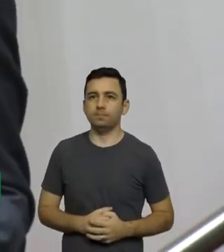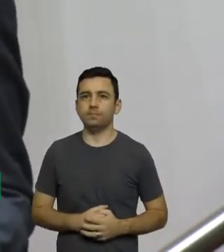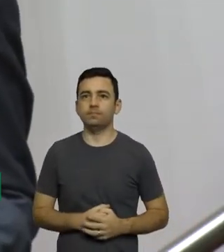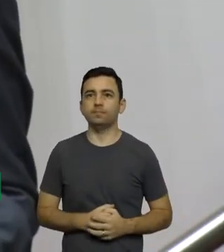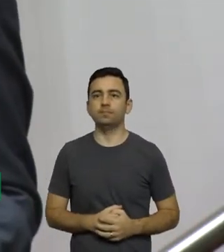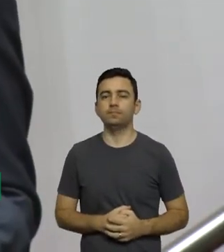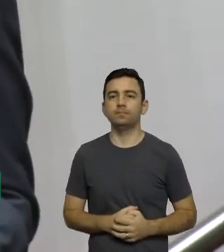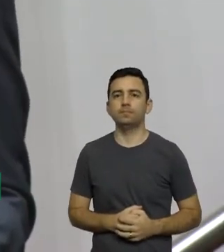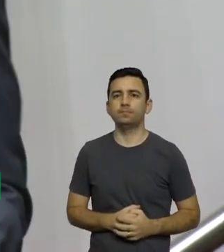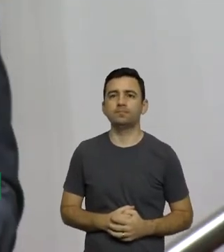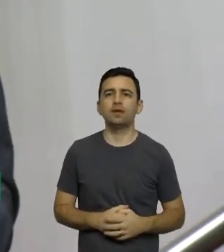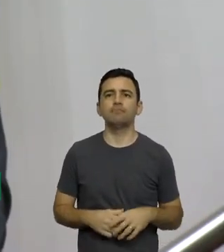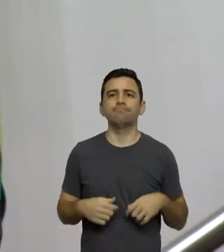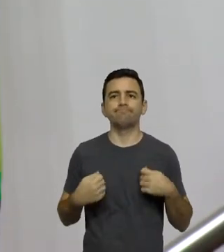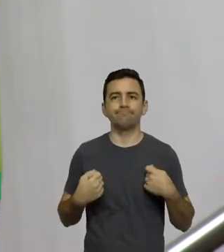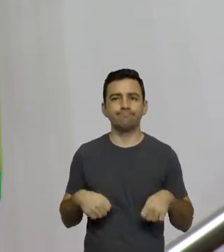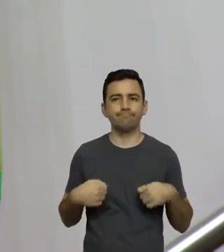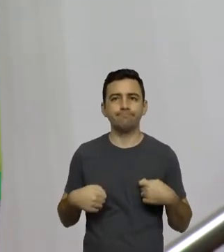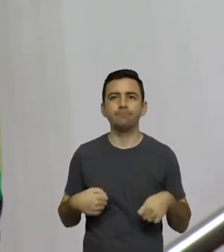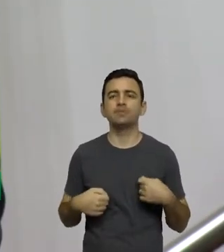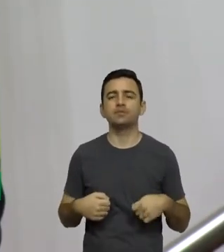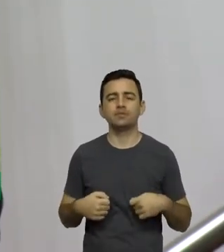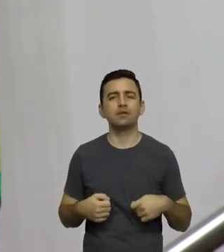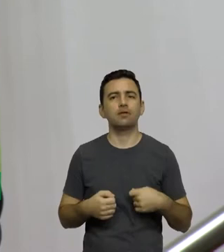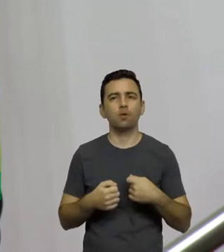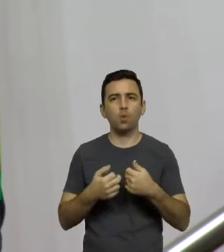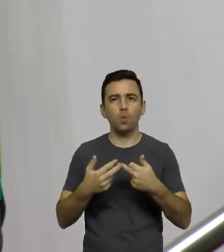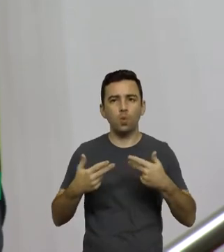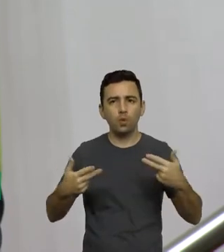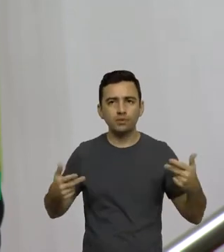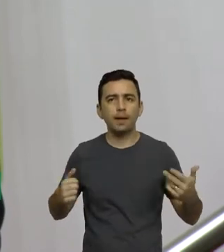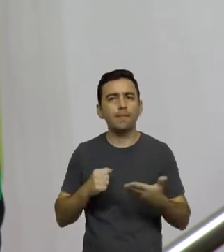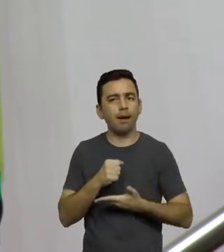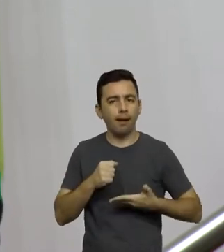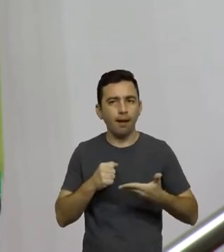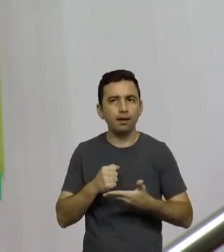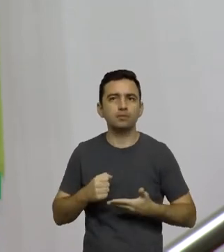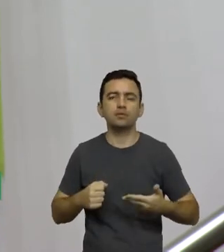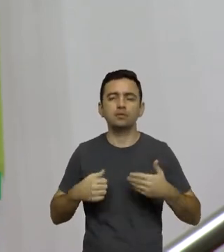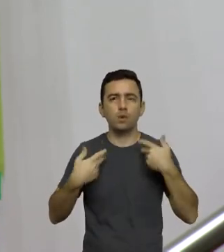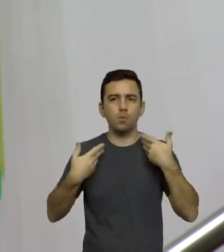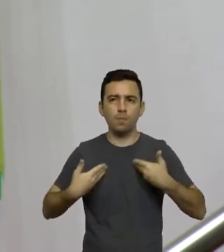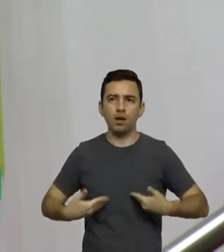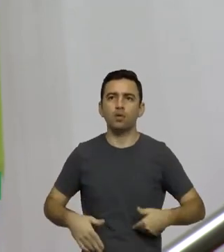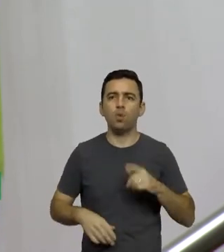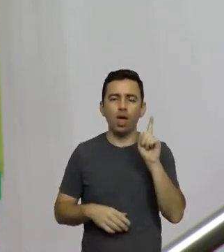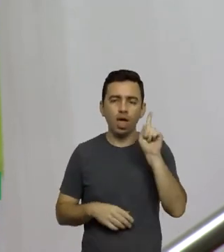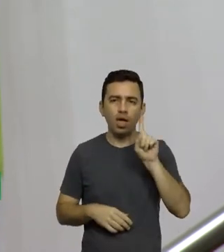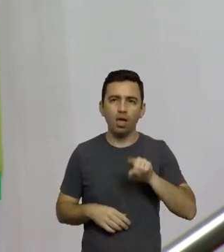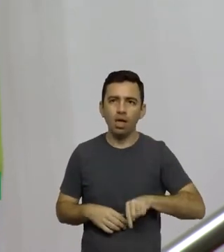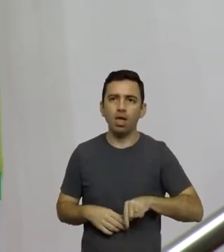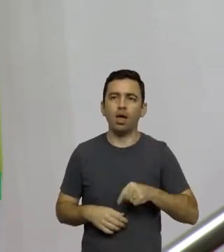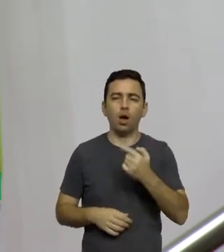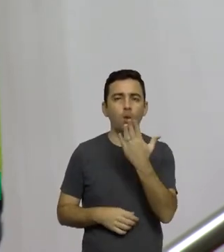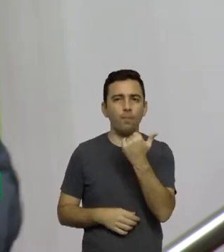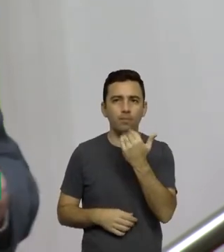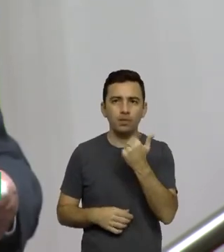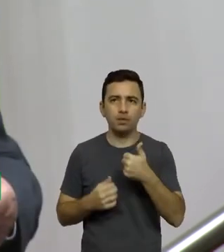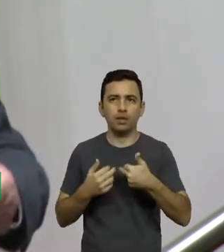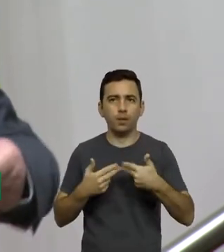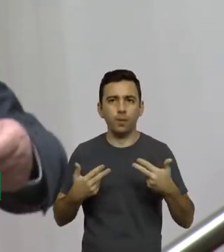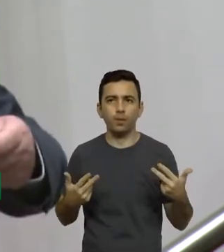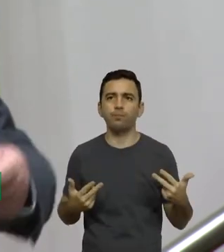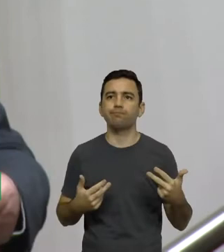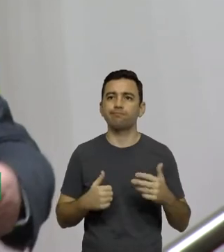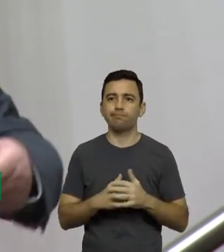necessidade básica de todo e qualquer ser humano, que é o alimento, que é a comida. Portanto, estavam